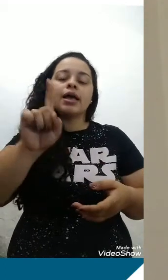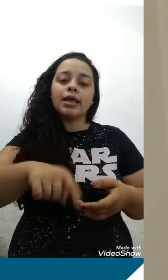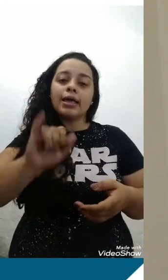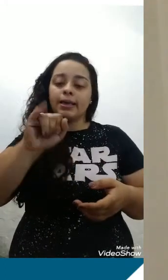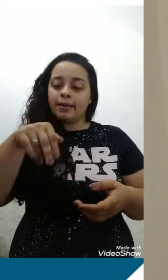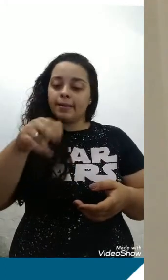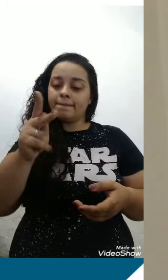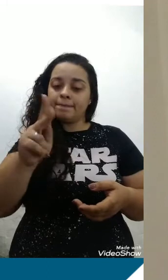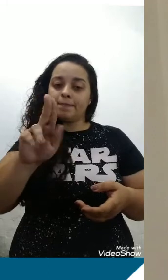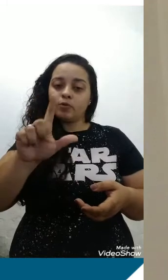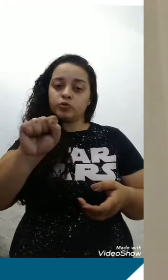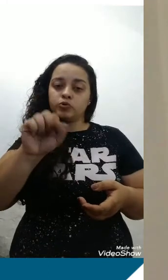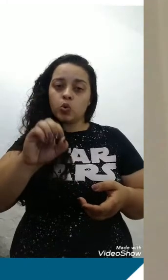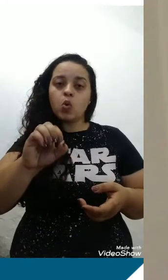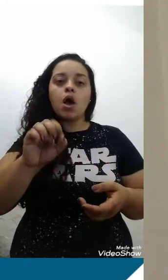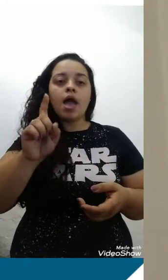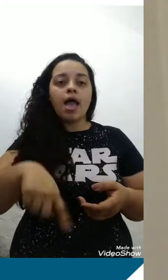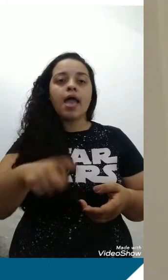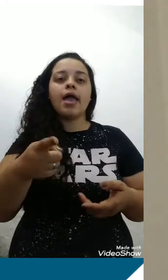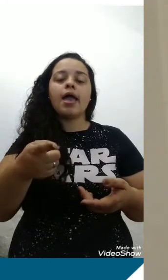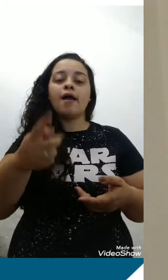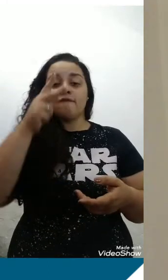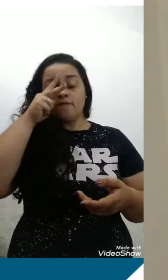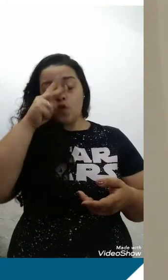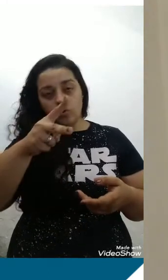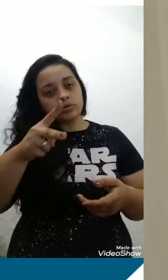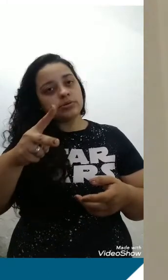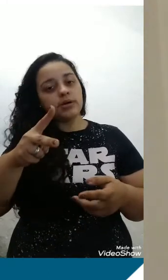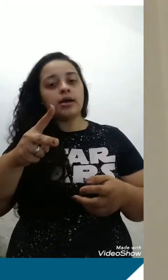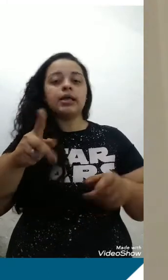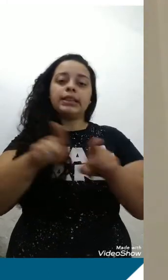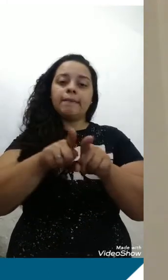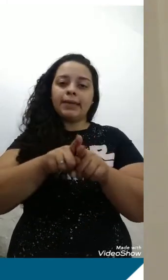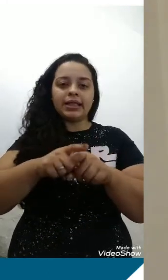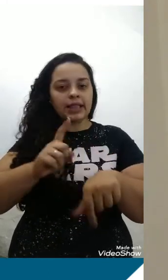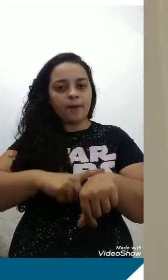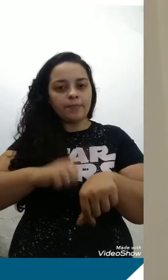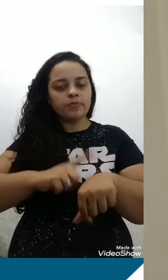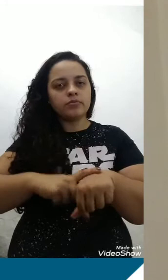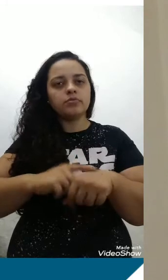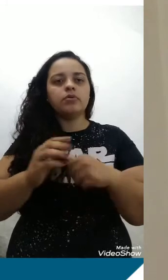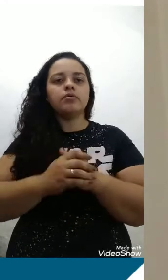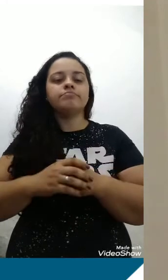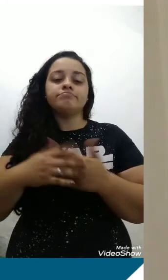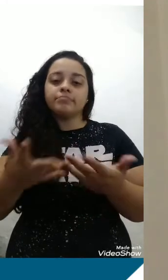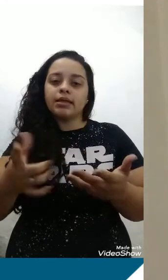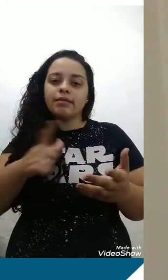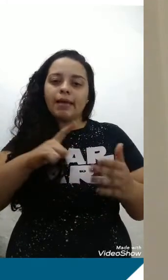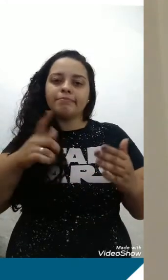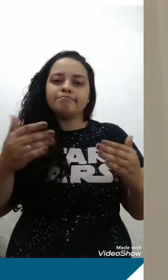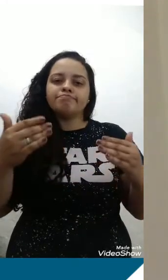mede impulso é o produto das unidades padrão de força e de tempo.